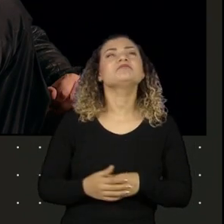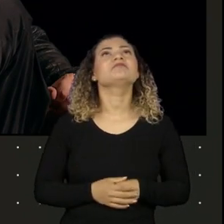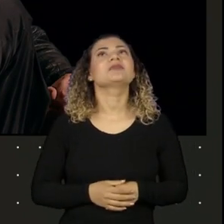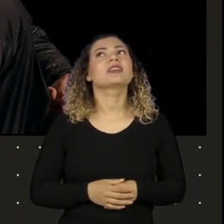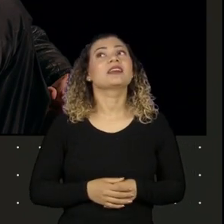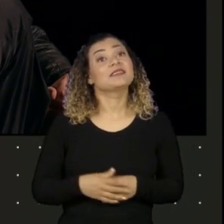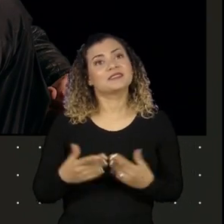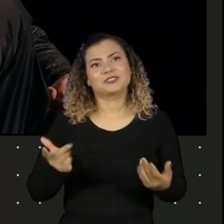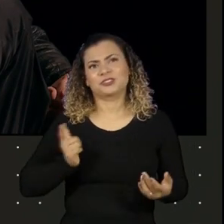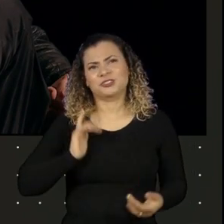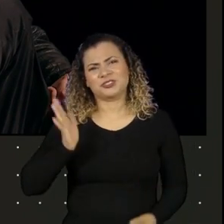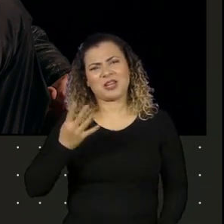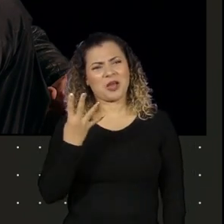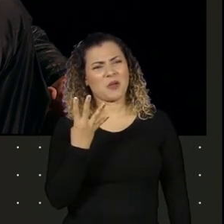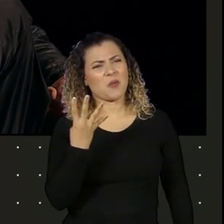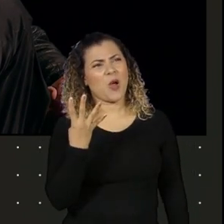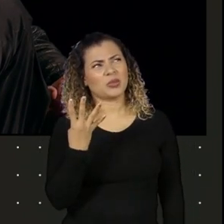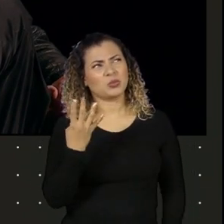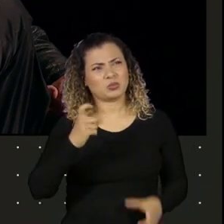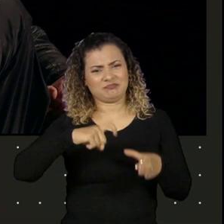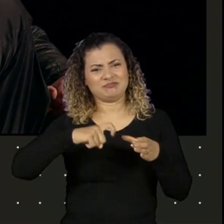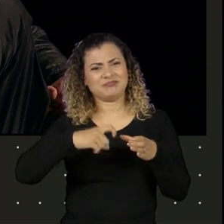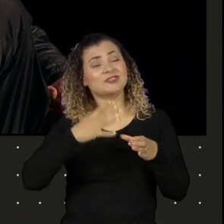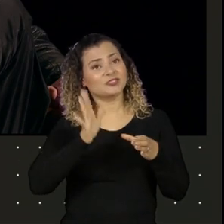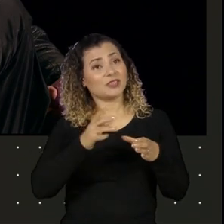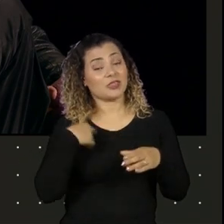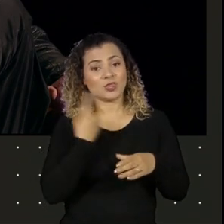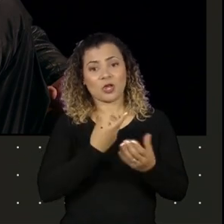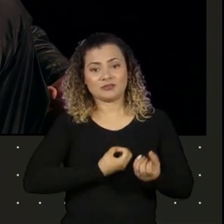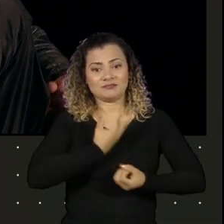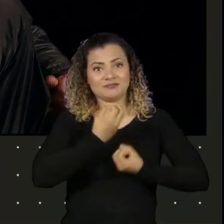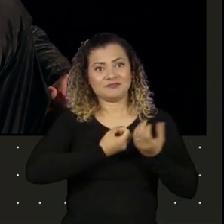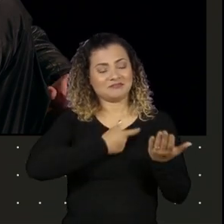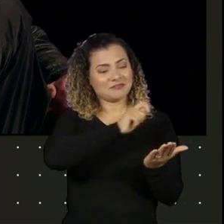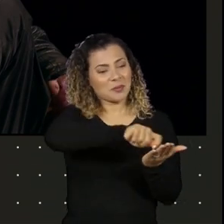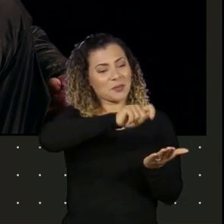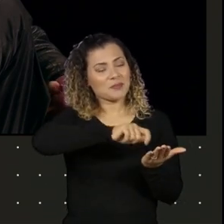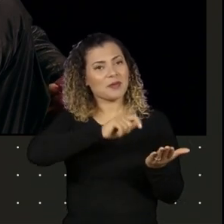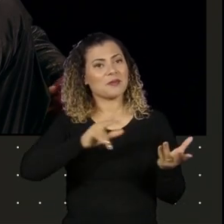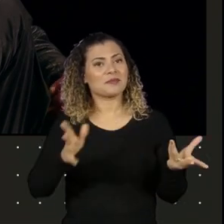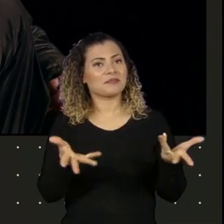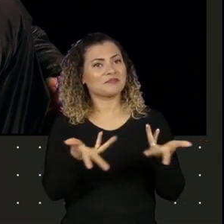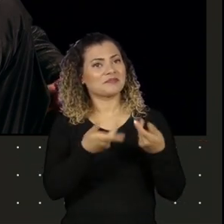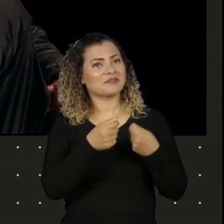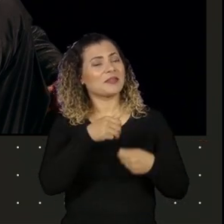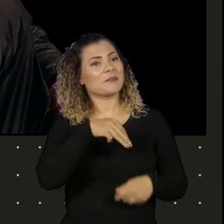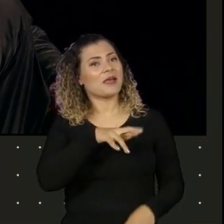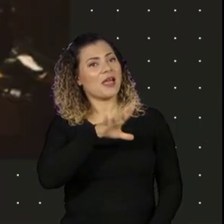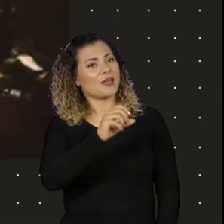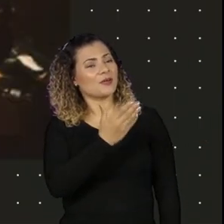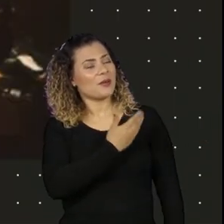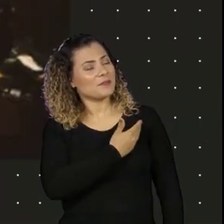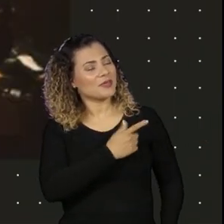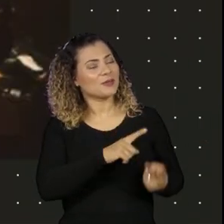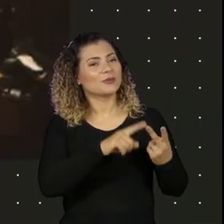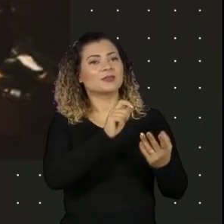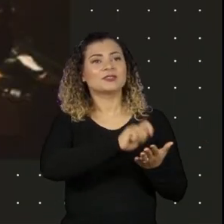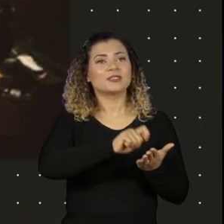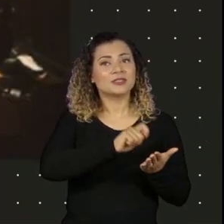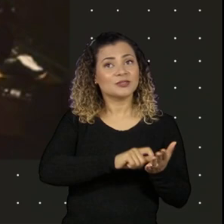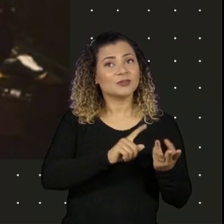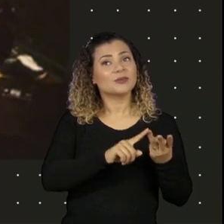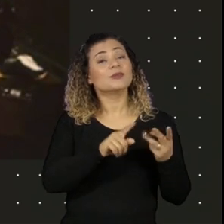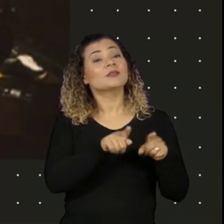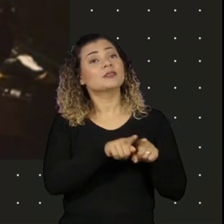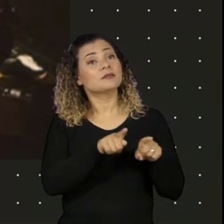temos aí, sei lá, praticamente 4 discos cheios de composição nossa. O Marião é um grande escritor, é um grande amigo, um grande cristão também,